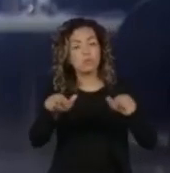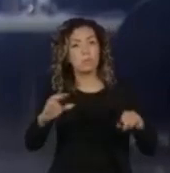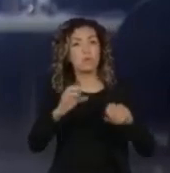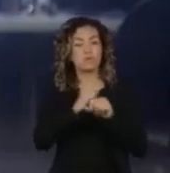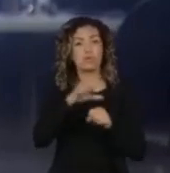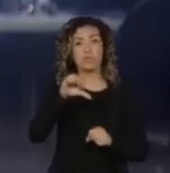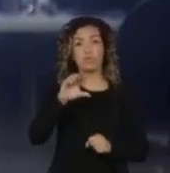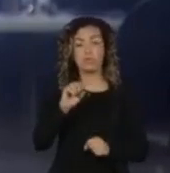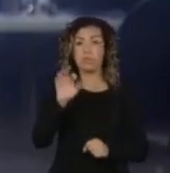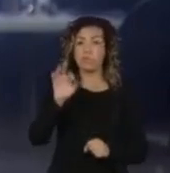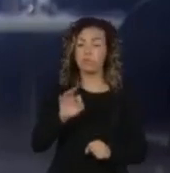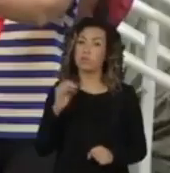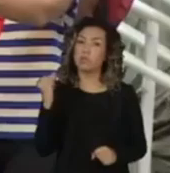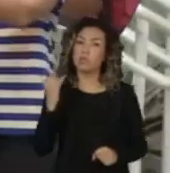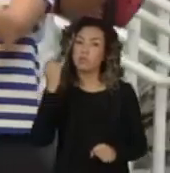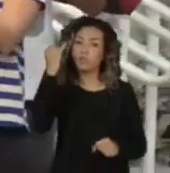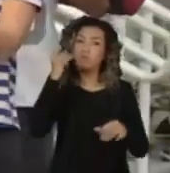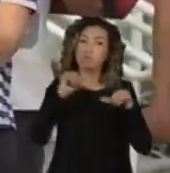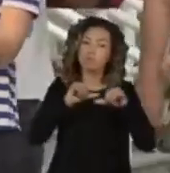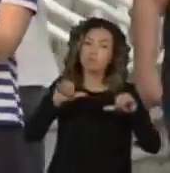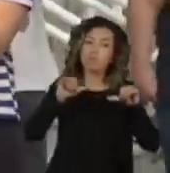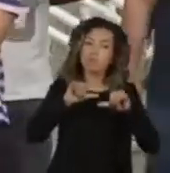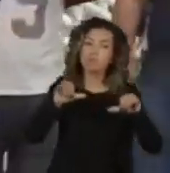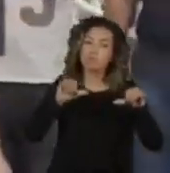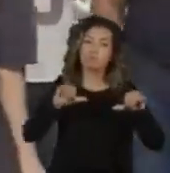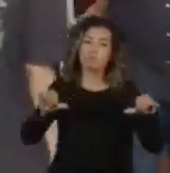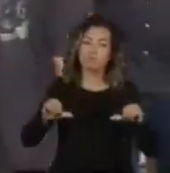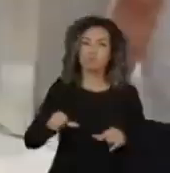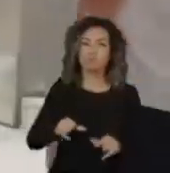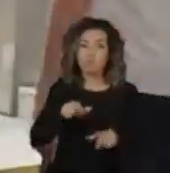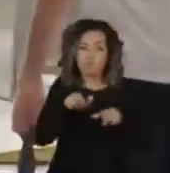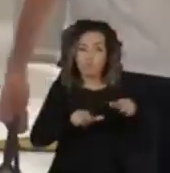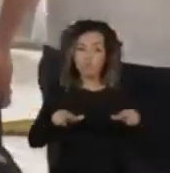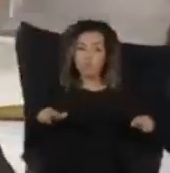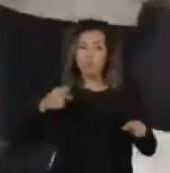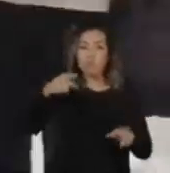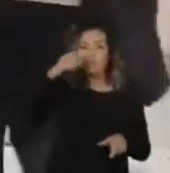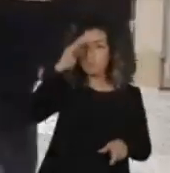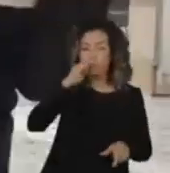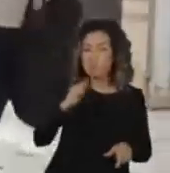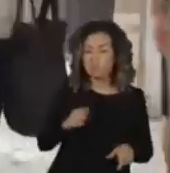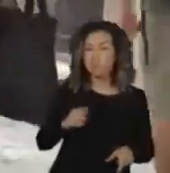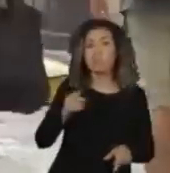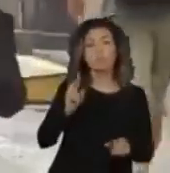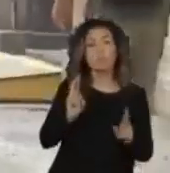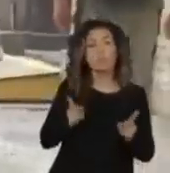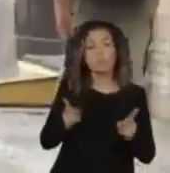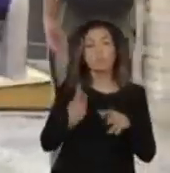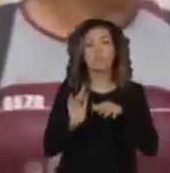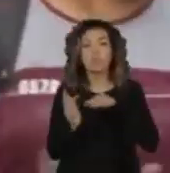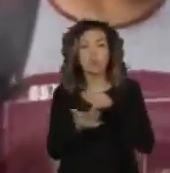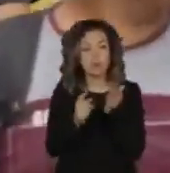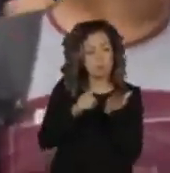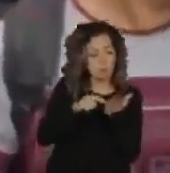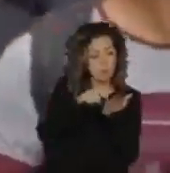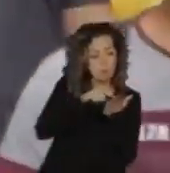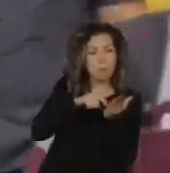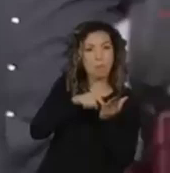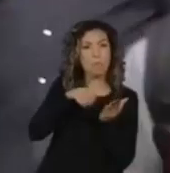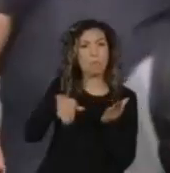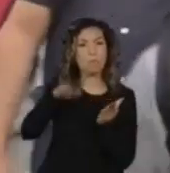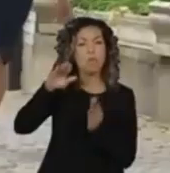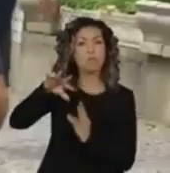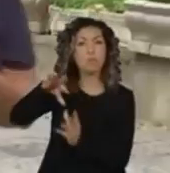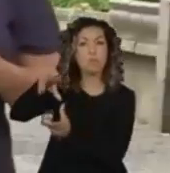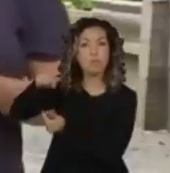na divulgação de notícias. Os brasileiros são a segunda população que passa mais tempo nas redes sociais no mundo